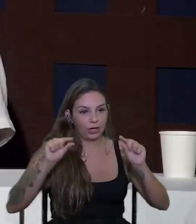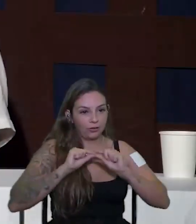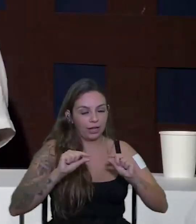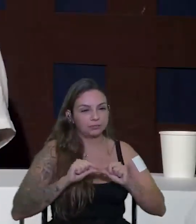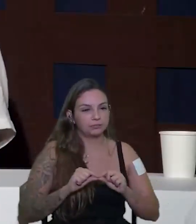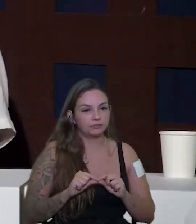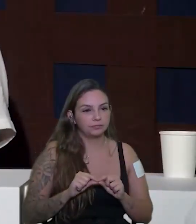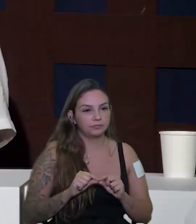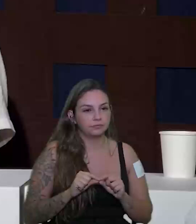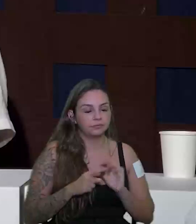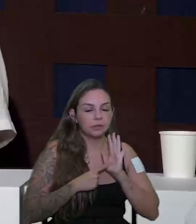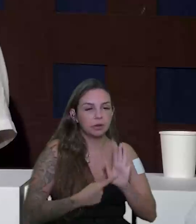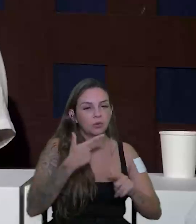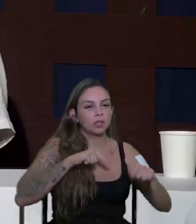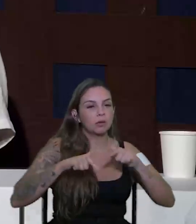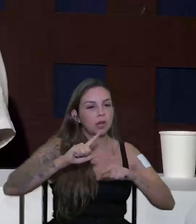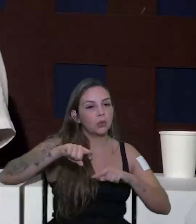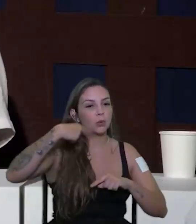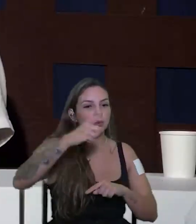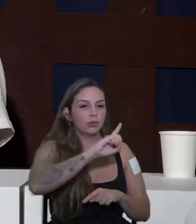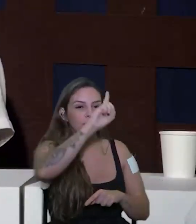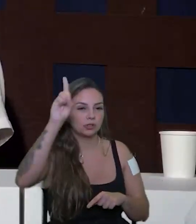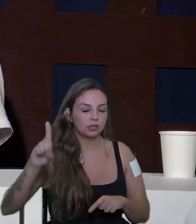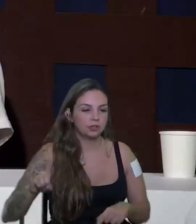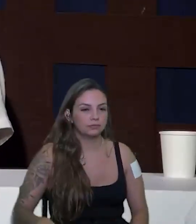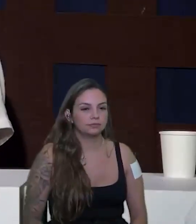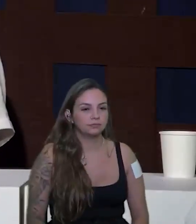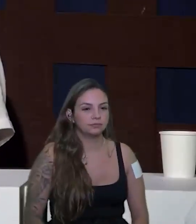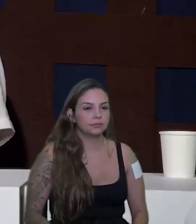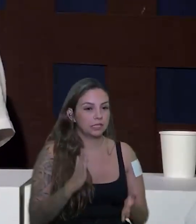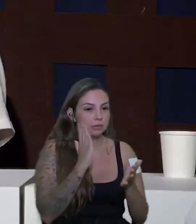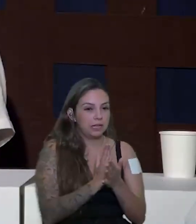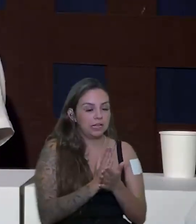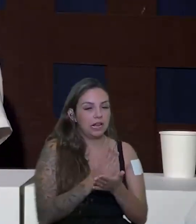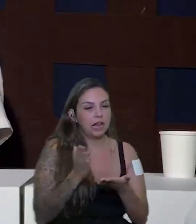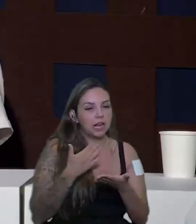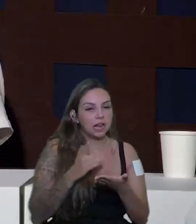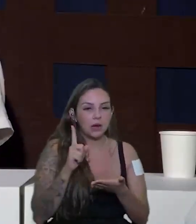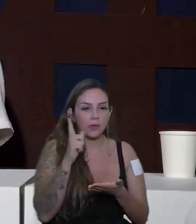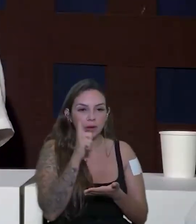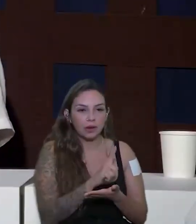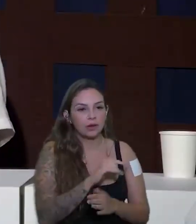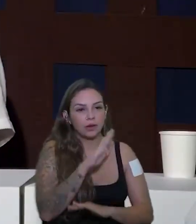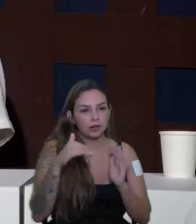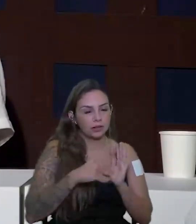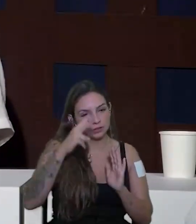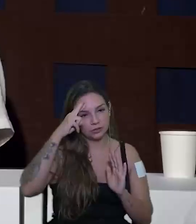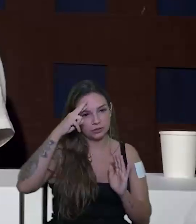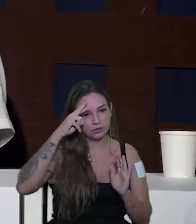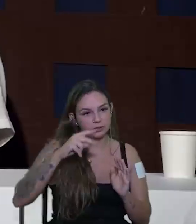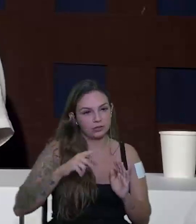do Homero para apresentar um trabalho no dia seguinte, né? E ele está na metade do livro, não aguenta mais toda aquela